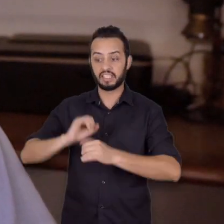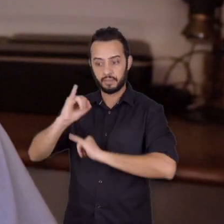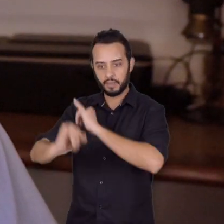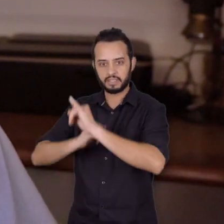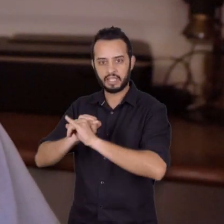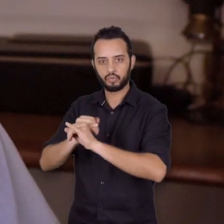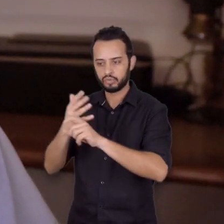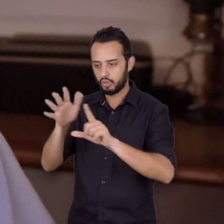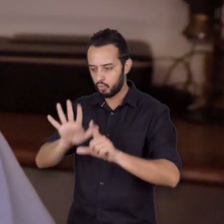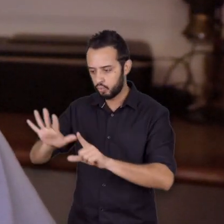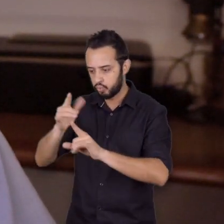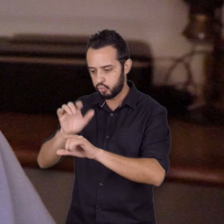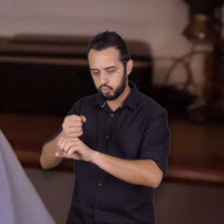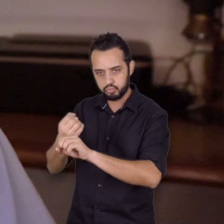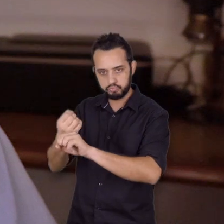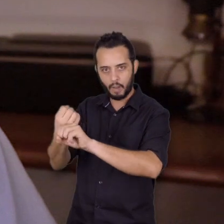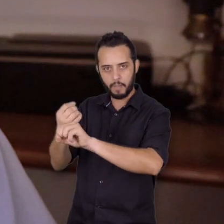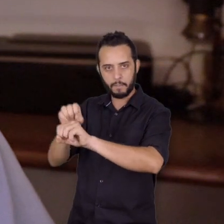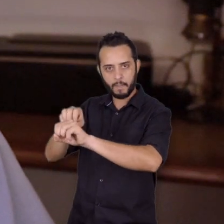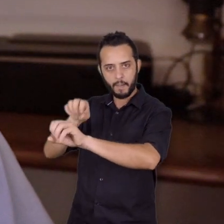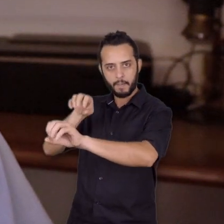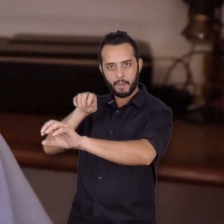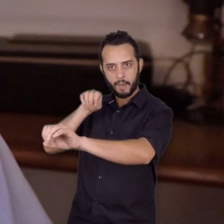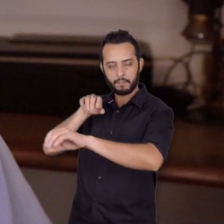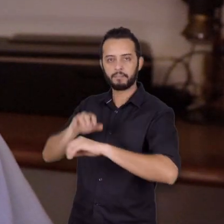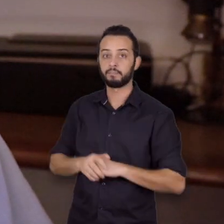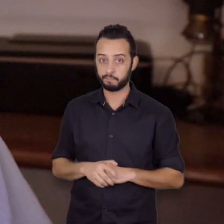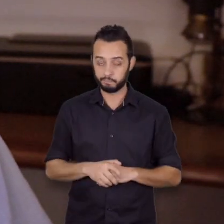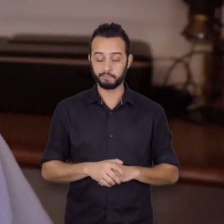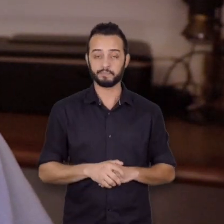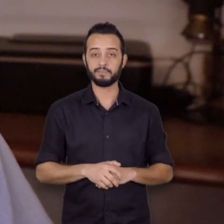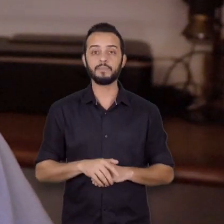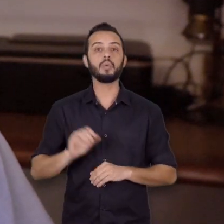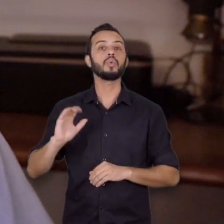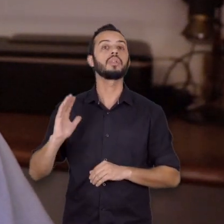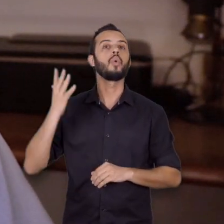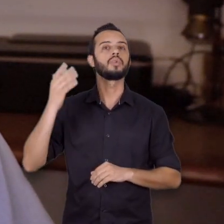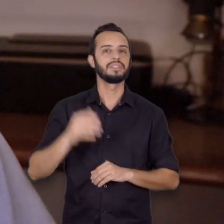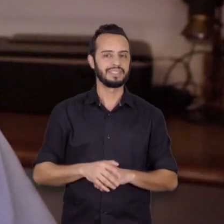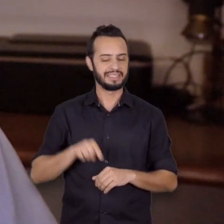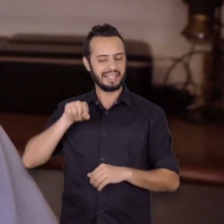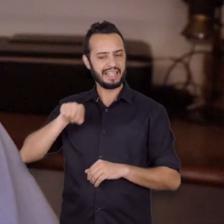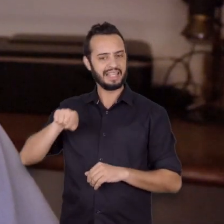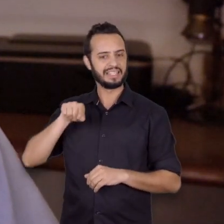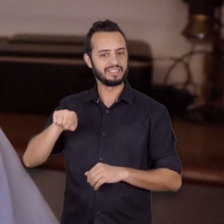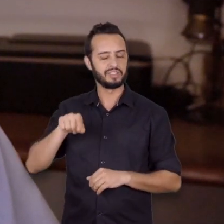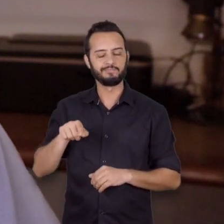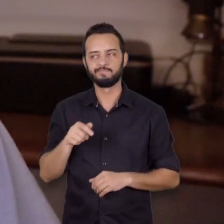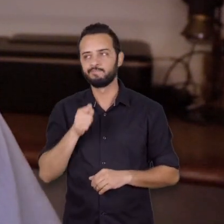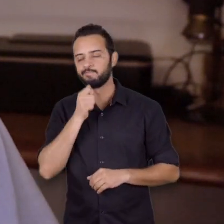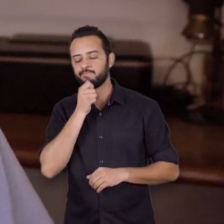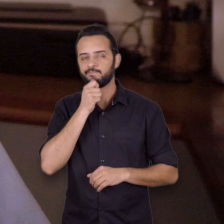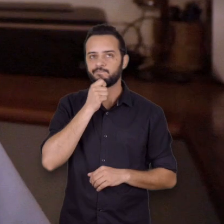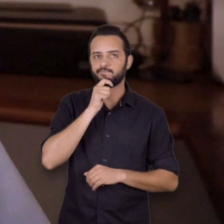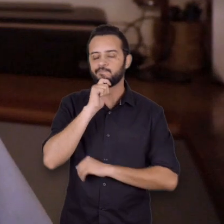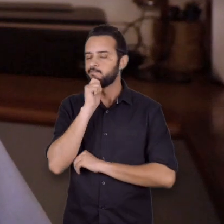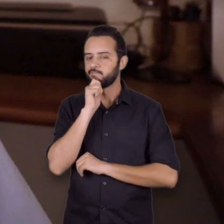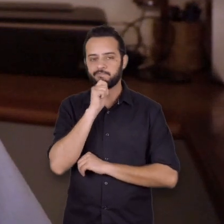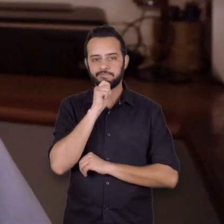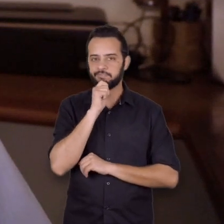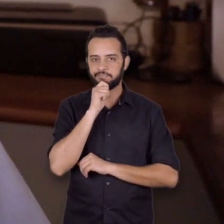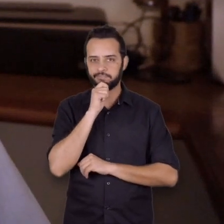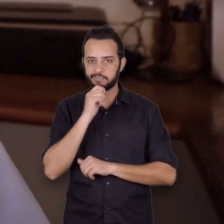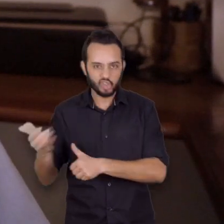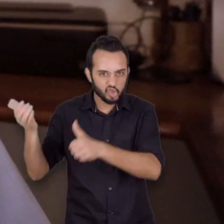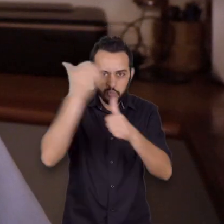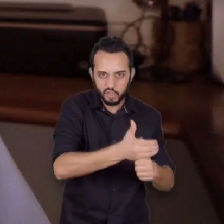fazendo uma série de atividades via tecnologia, de maneira virtual, de maneira online, esse